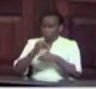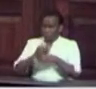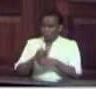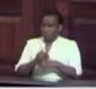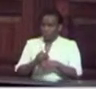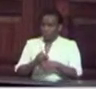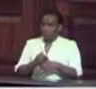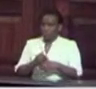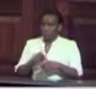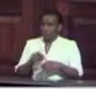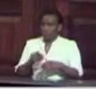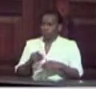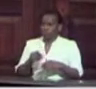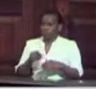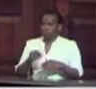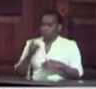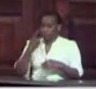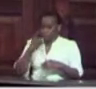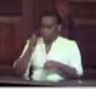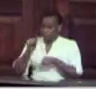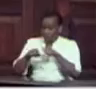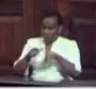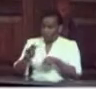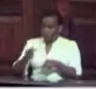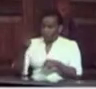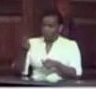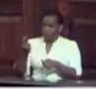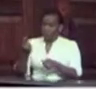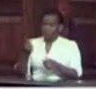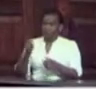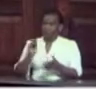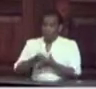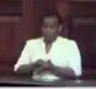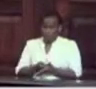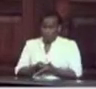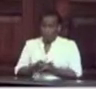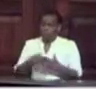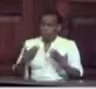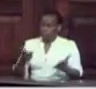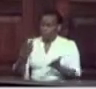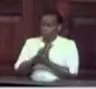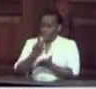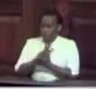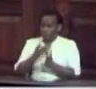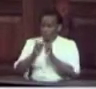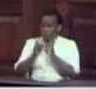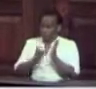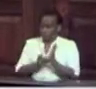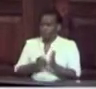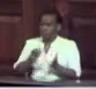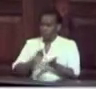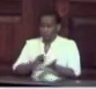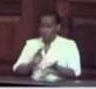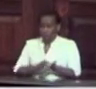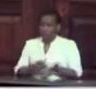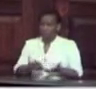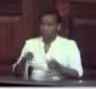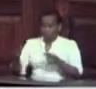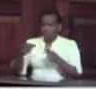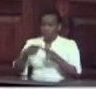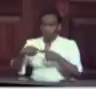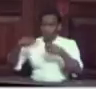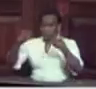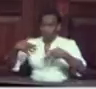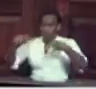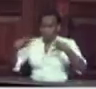índice da revisão tarifária, e isso não aconteceu. Portanto, há um questionamento sobre a legalidade desse decreto, a meu ver, com muita pertinência. Insisto